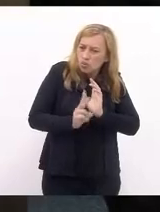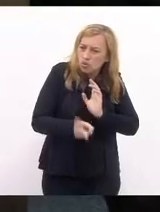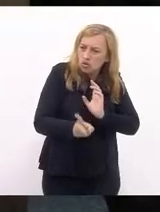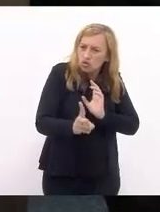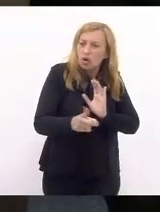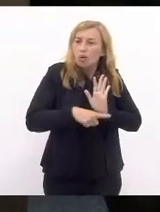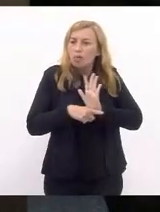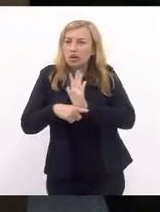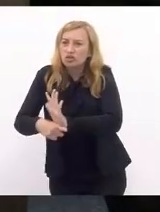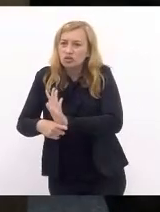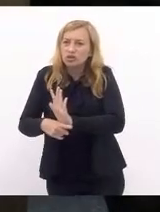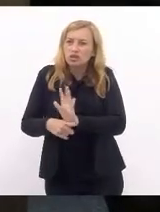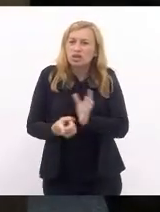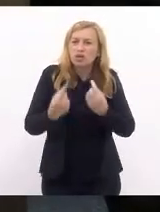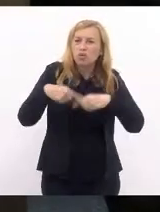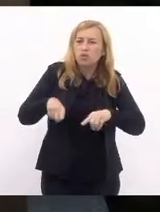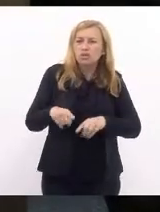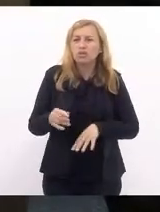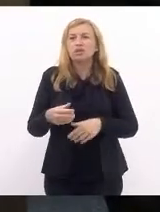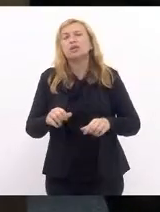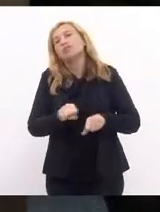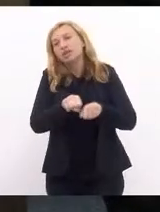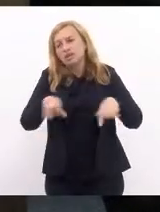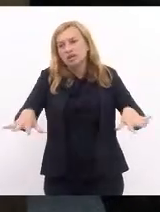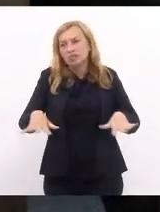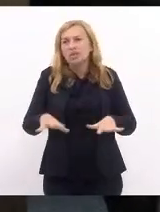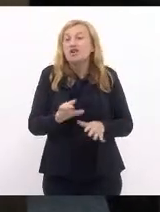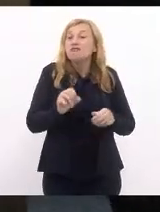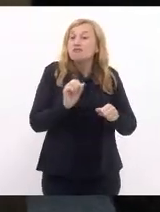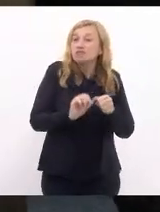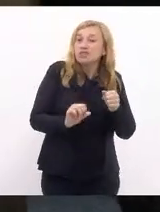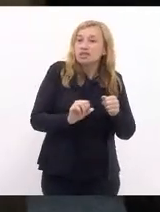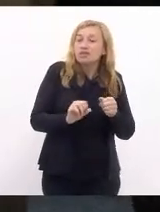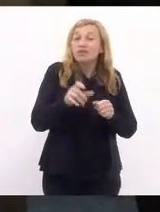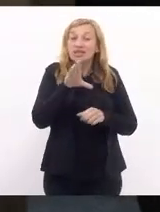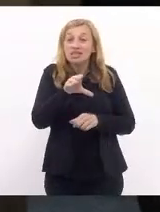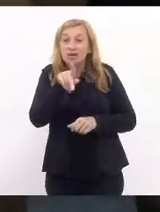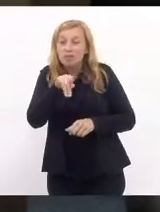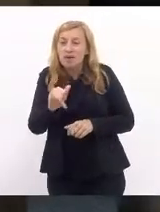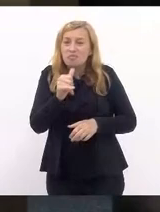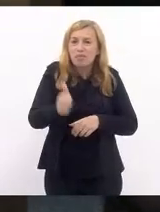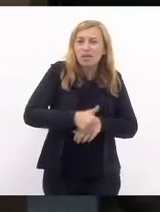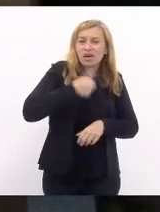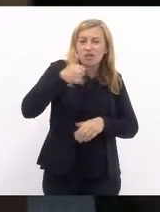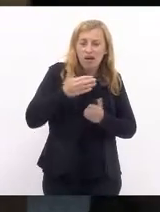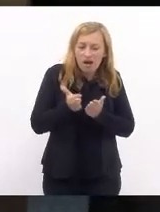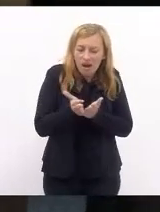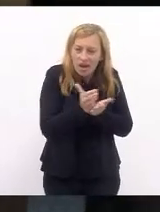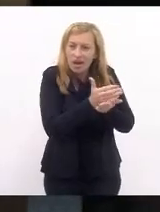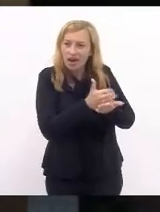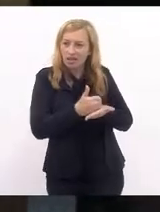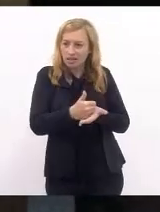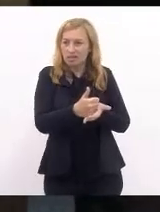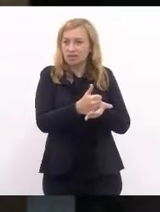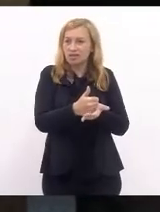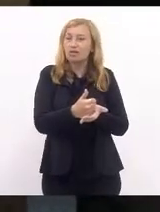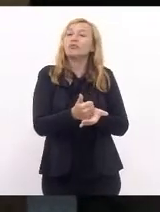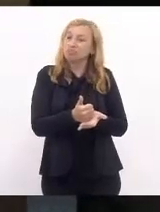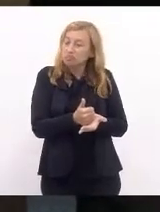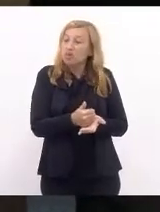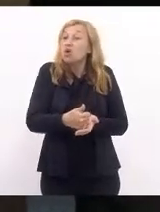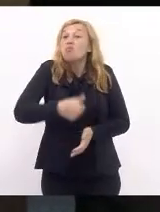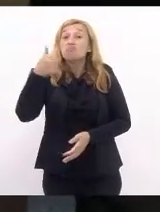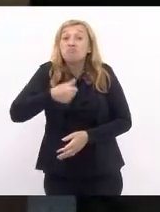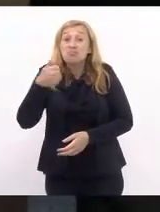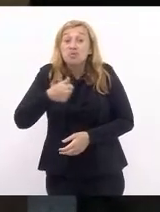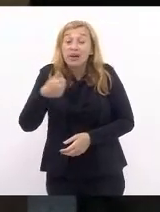para ajudar o combate da pandemia fizemos CPI para melhorar arrecadação fomos